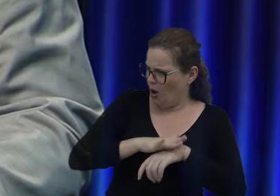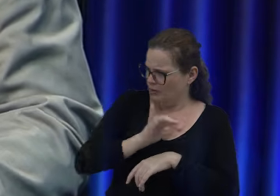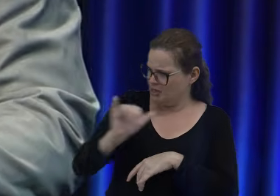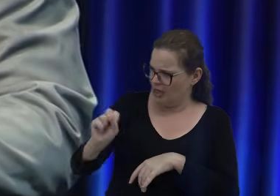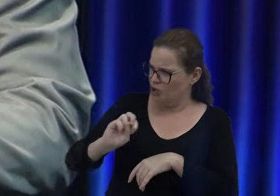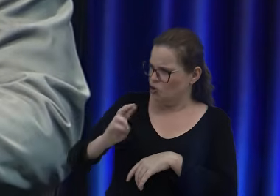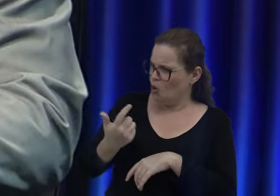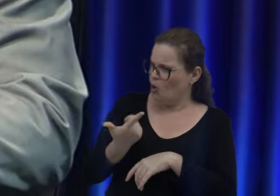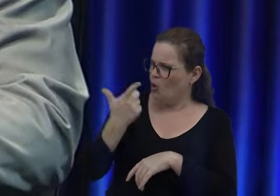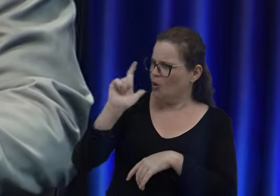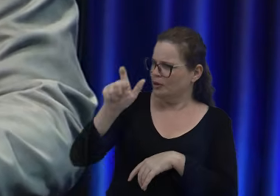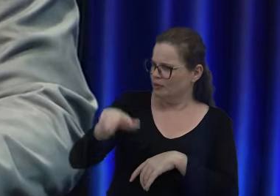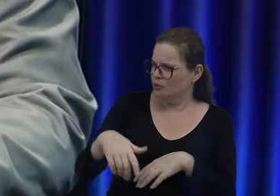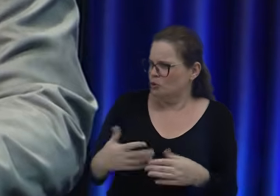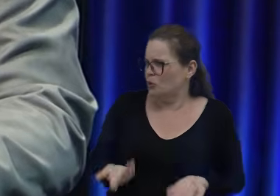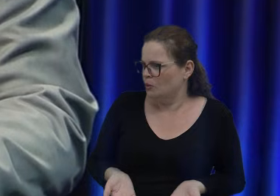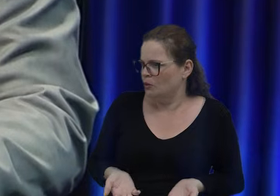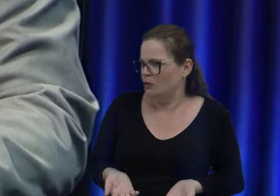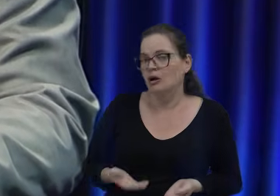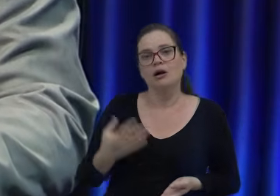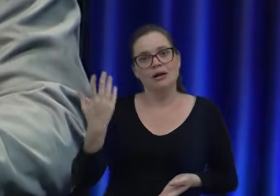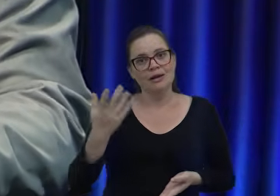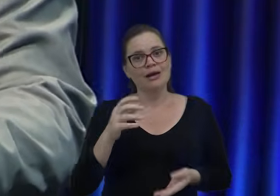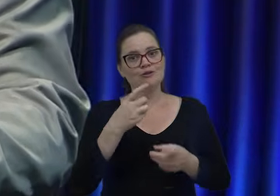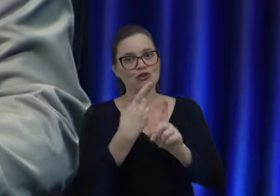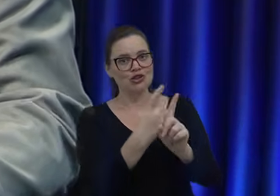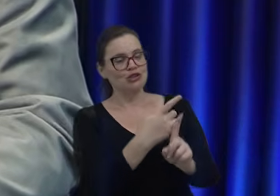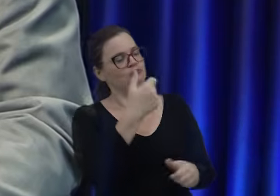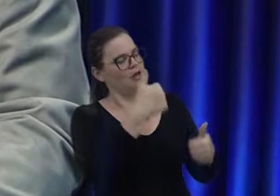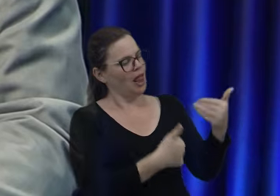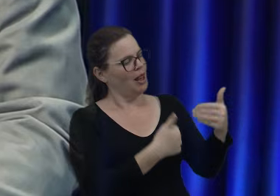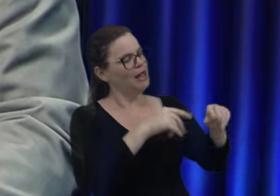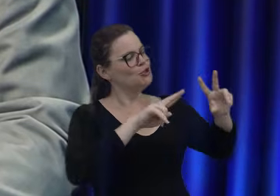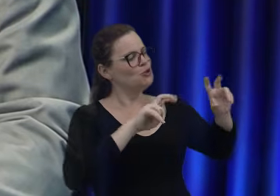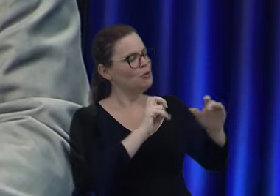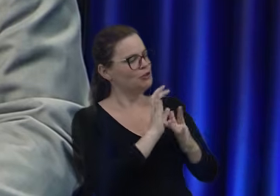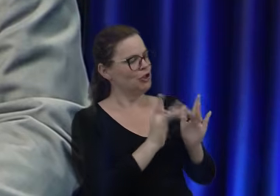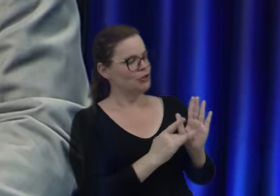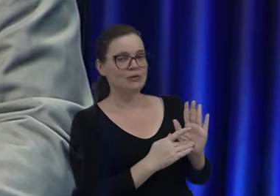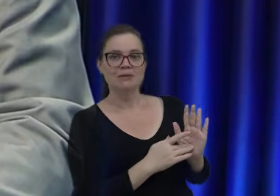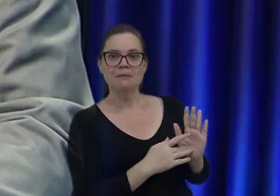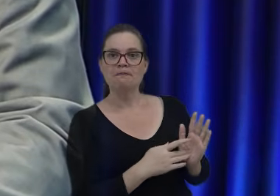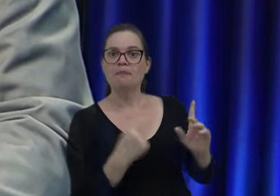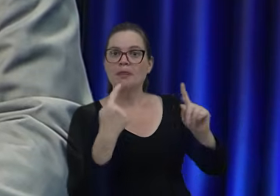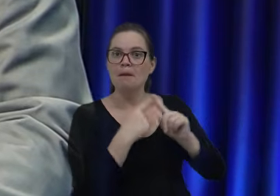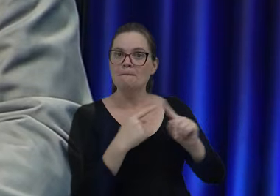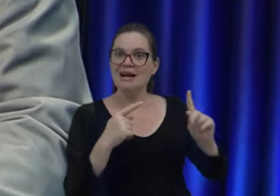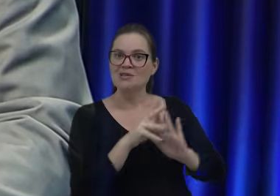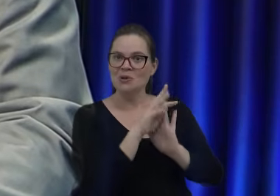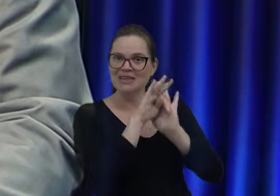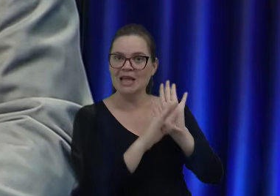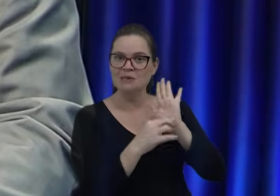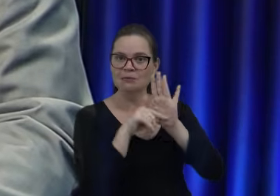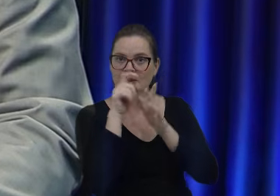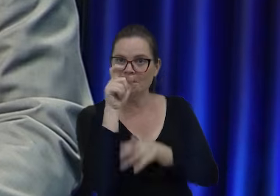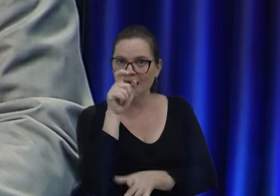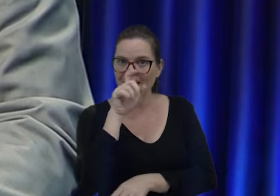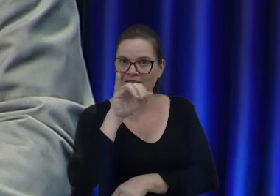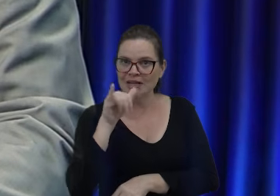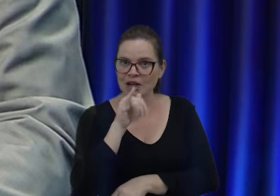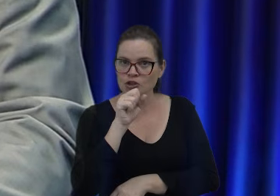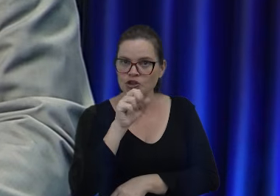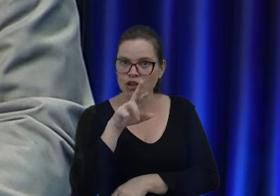Então, interessante que o texto em nenhum lugar falava de Jesus. Mas pela